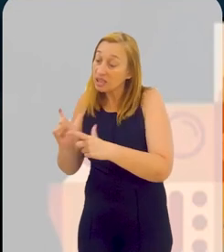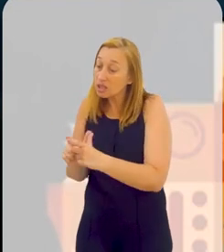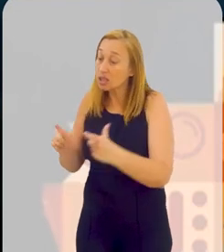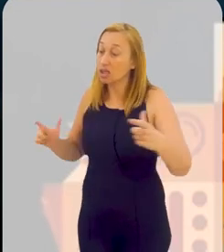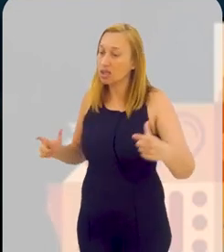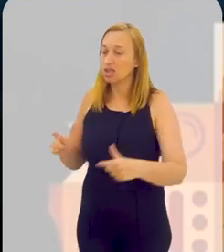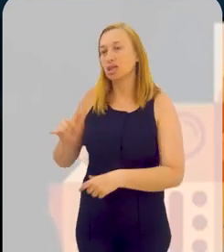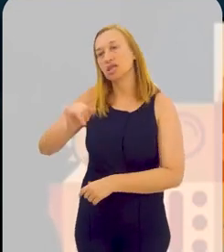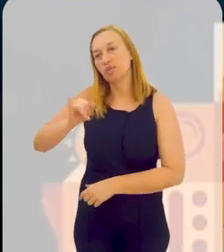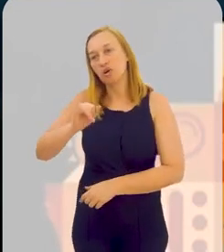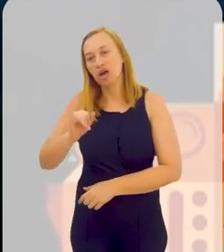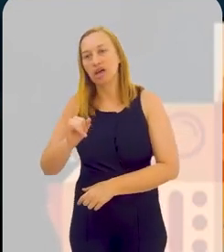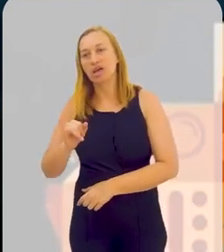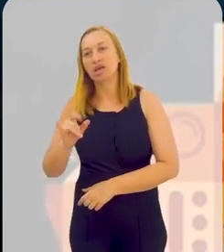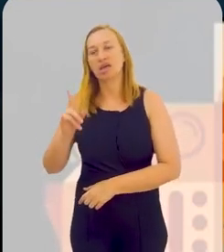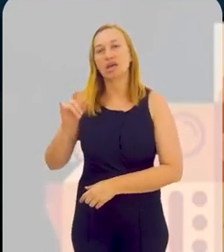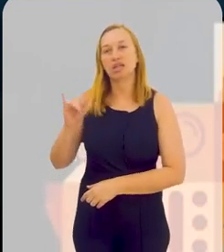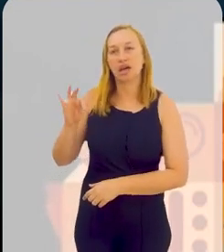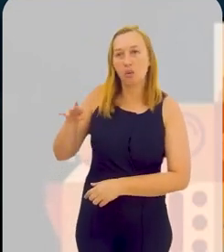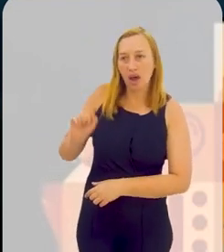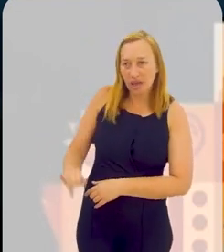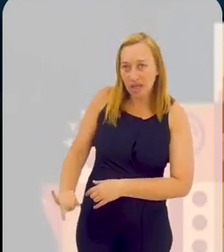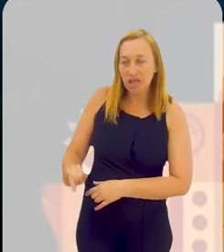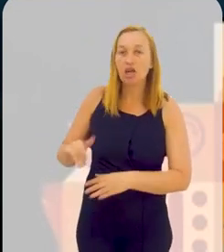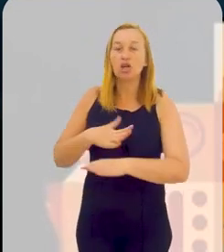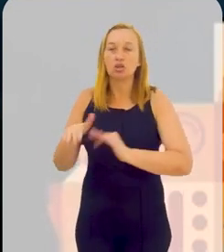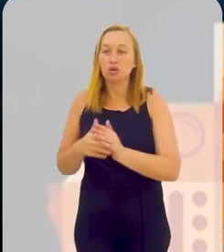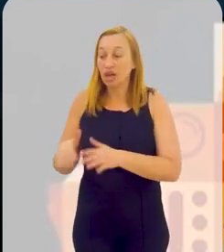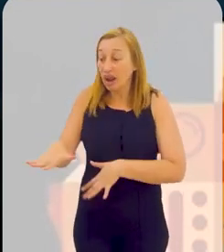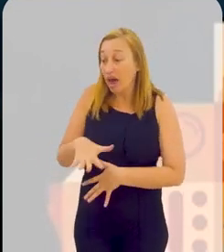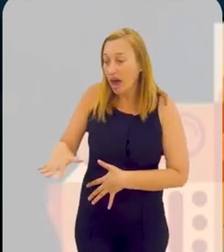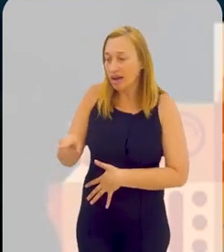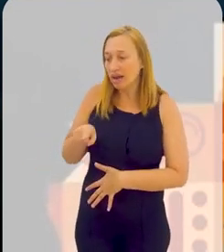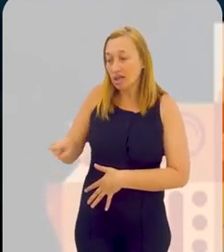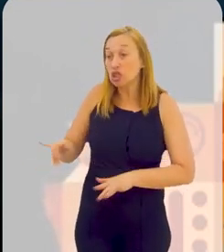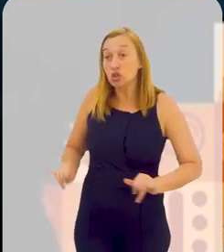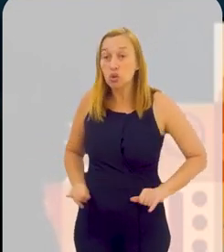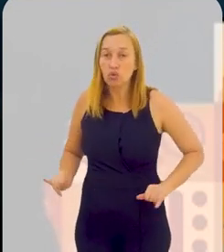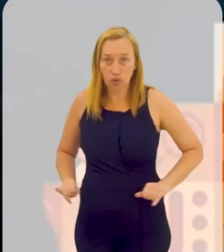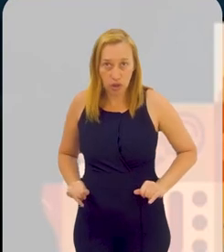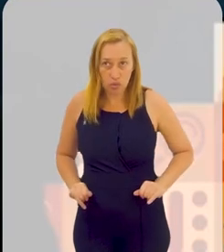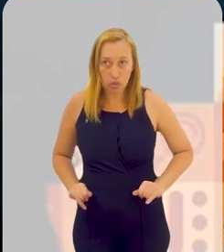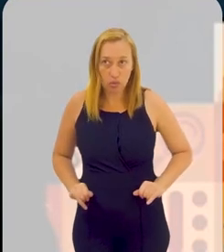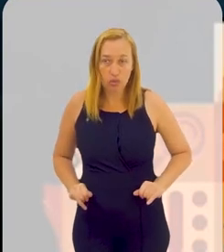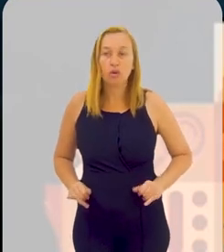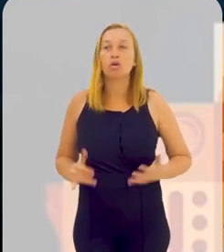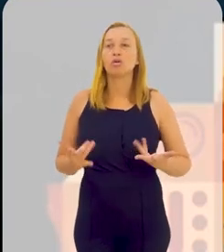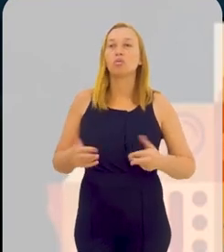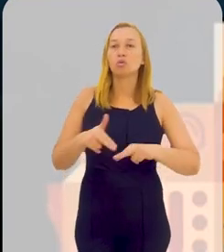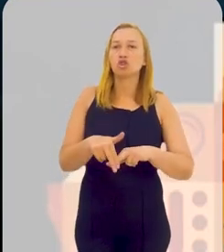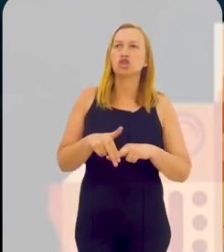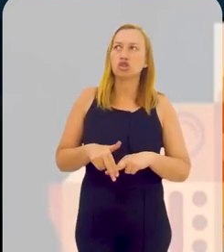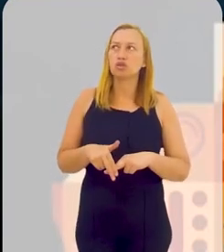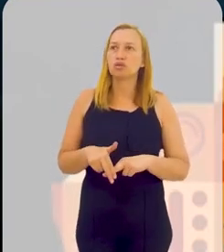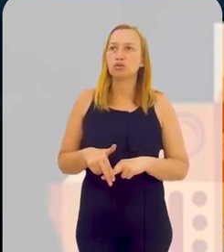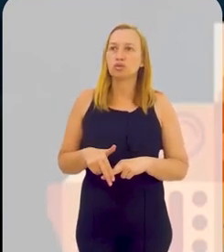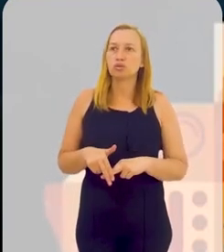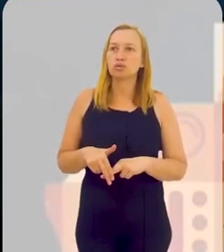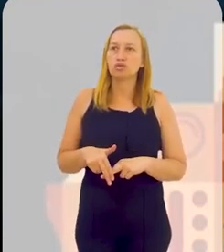cidade muito grande, Itaboraí, Itaguaí, toda aquela região ali que sofreu muito até pela